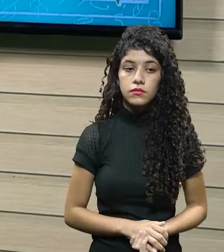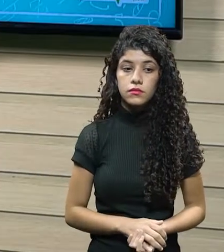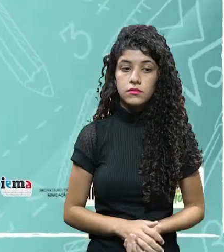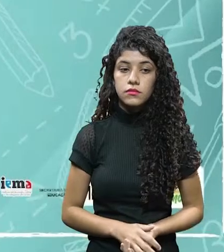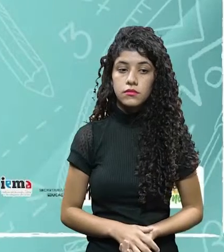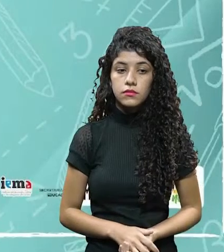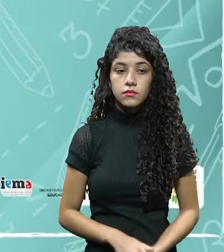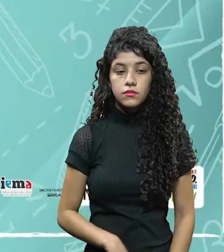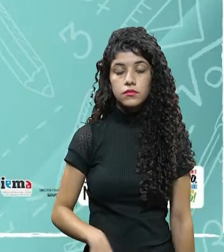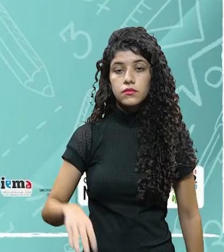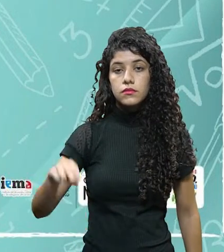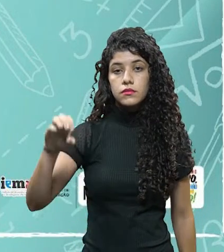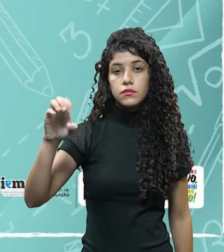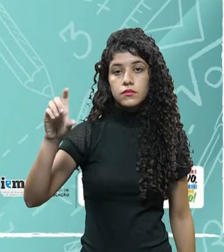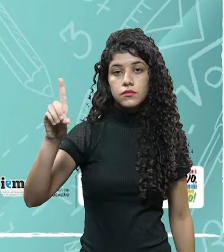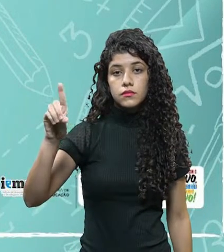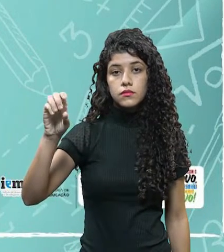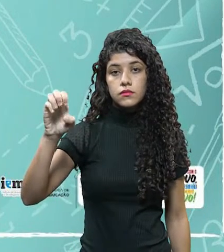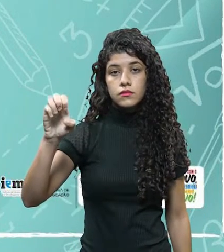operacional.